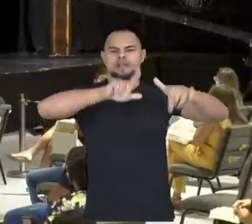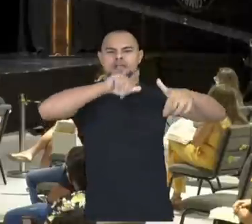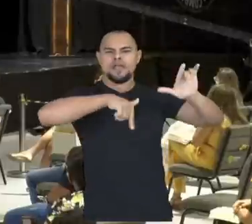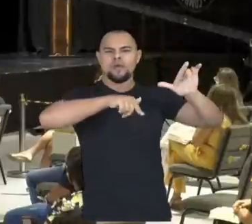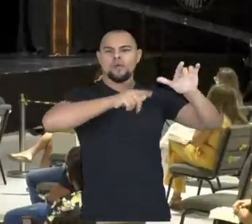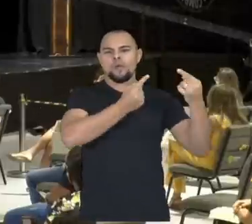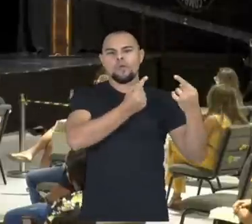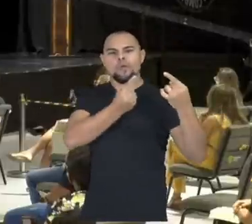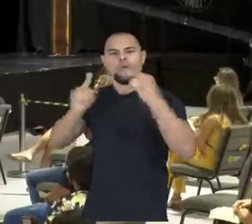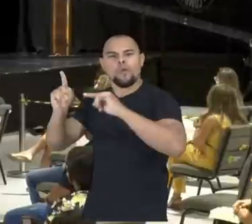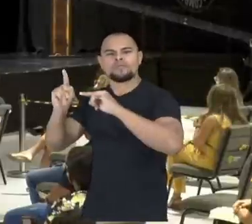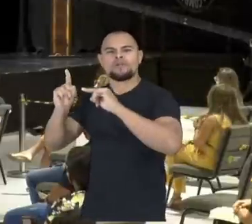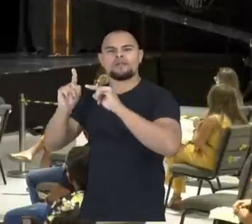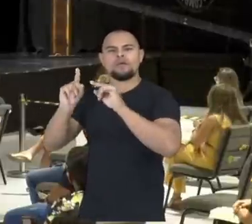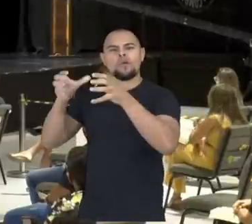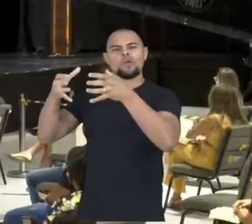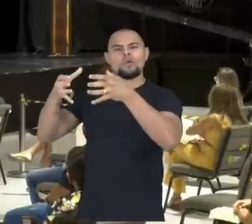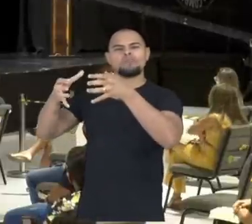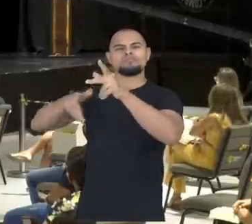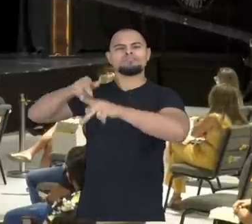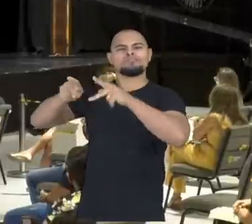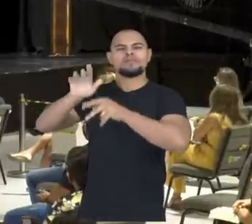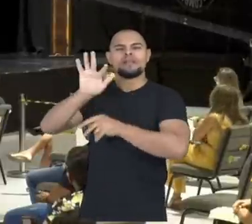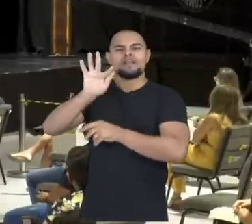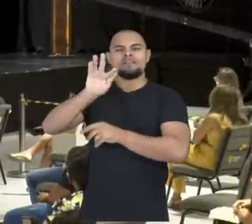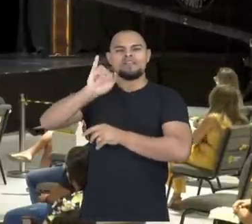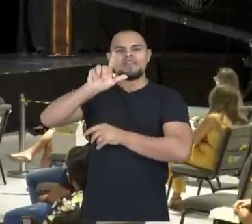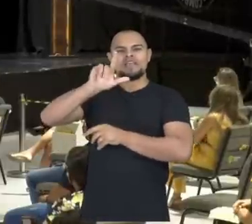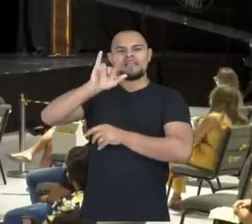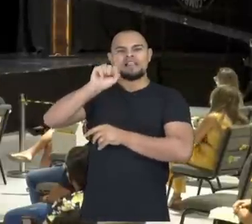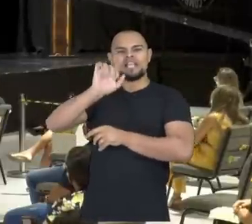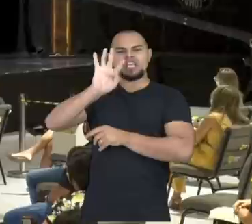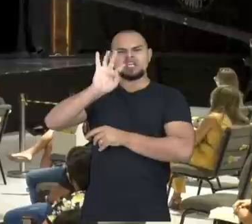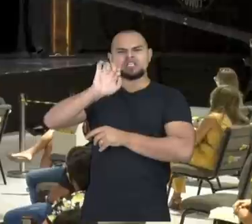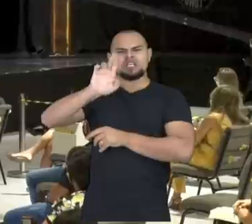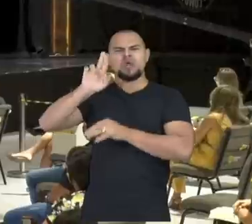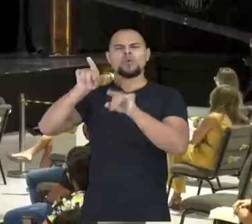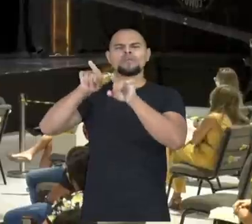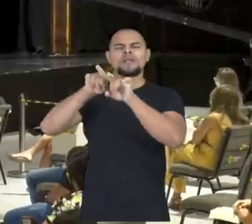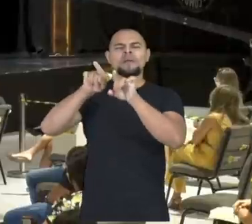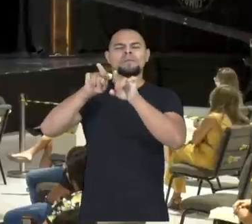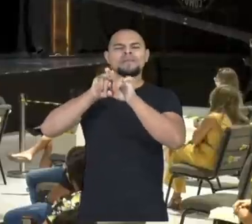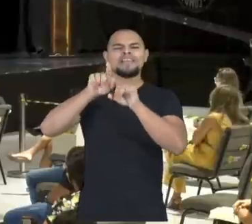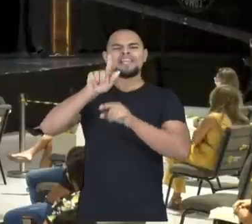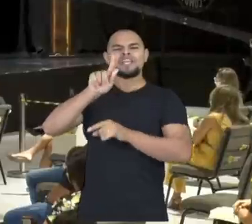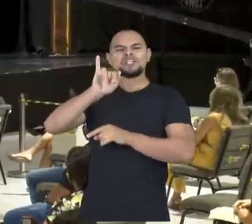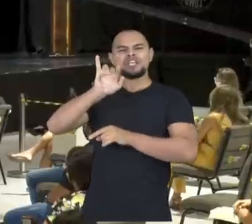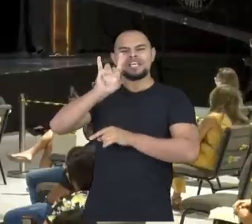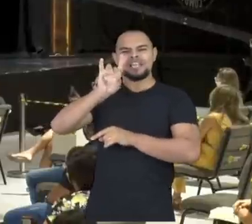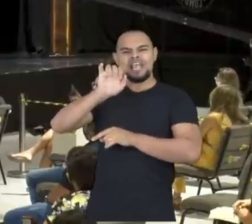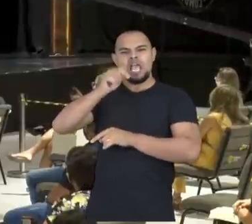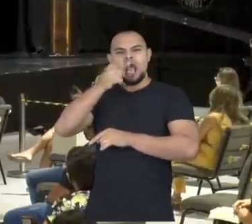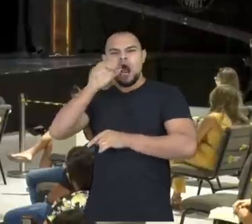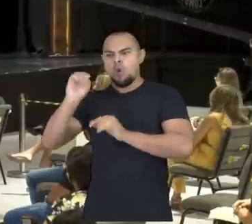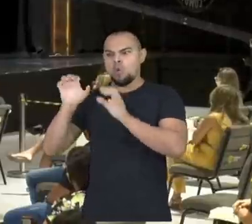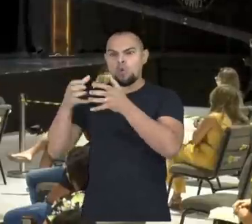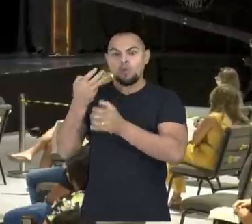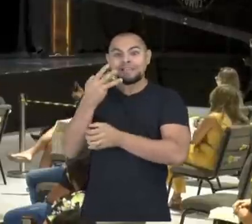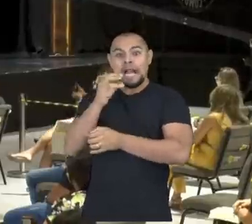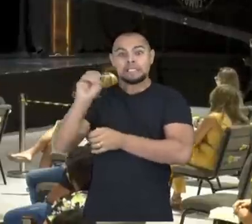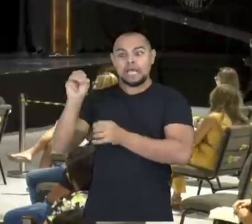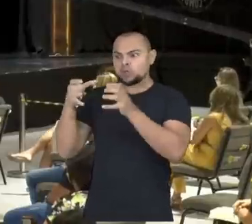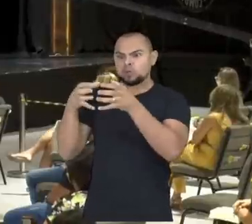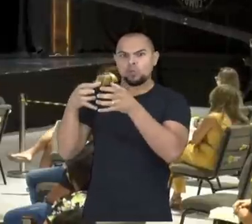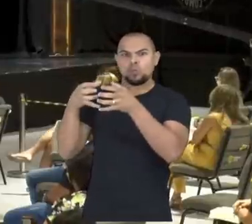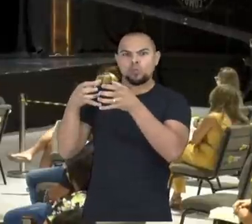por exemplo, também Gideão juntou um grupo de 300 ali para guerrear. Onde foi, por exemplo, a